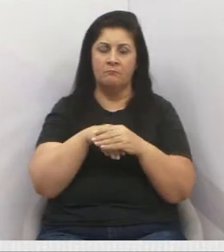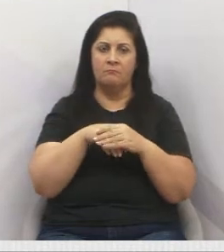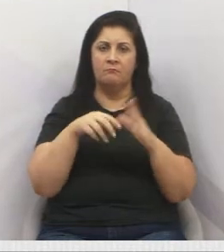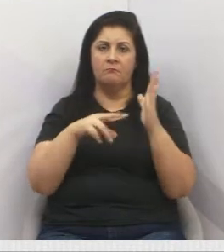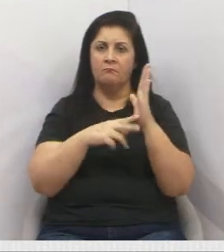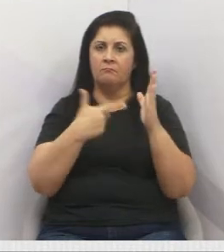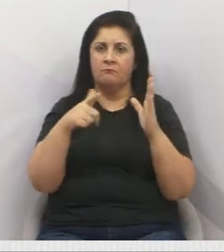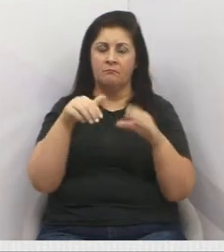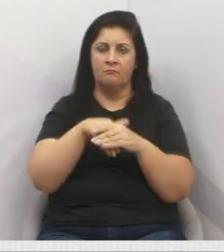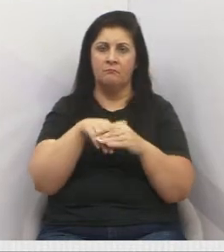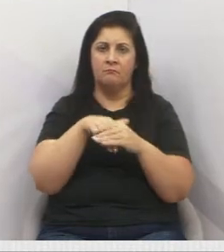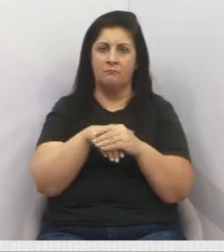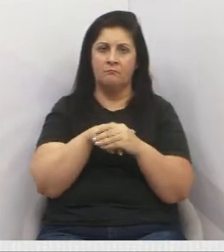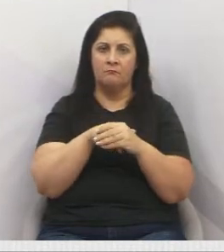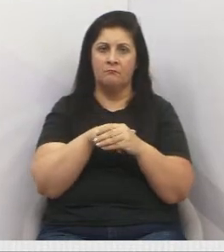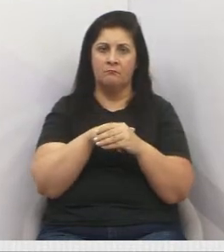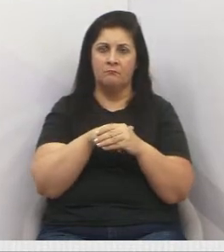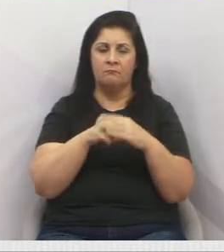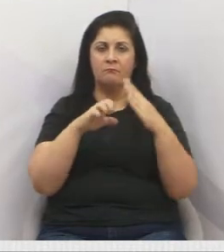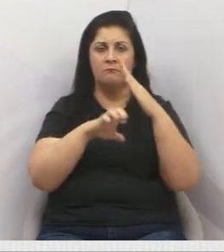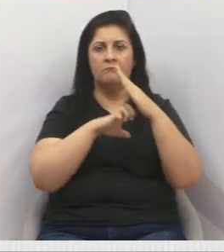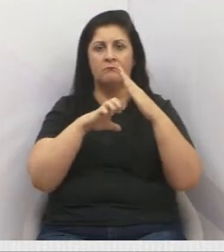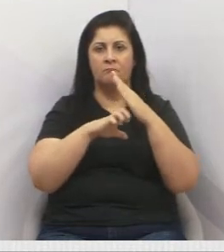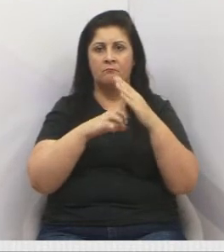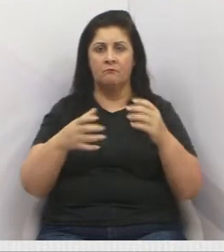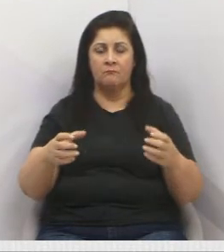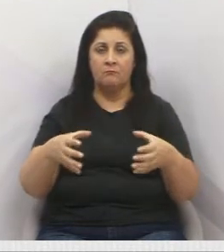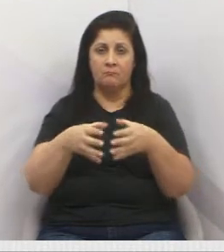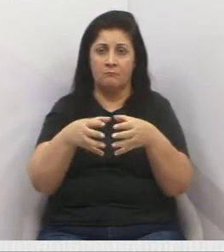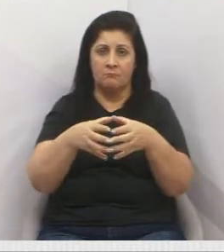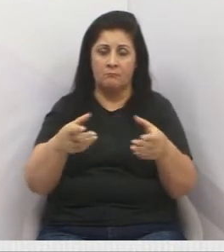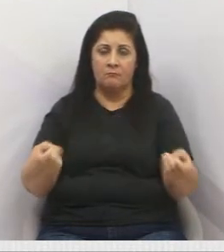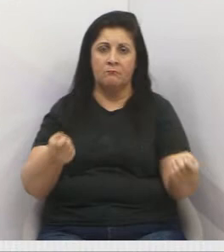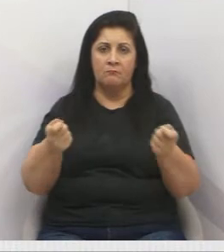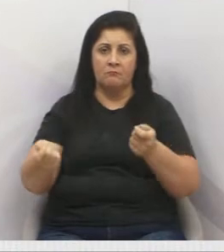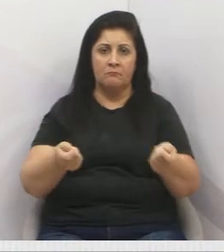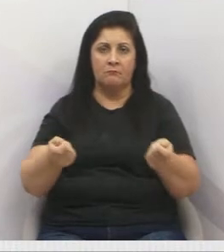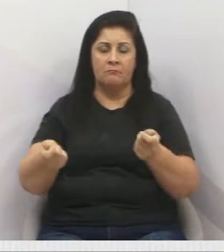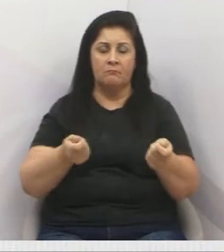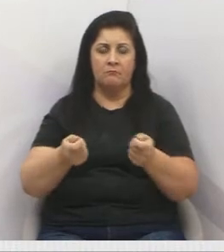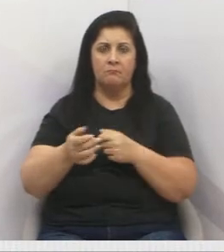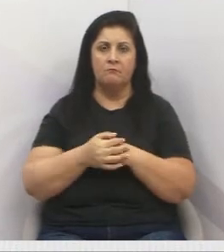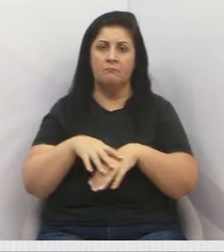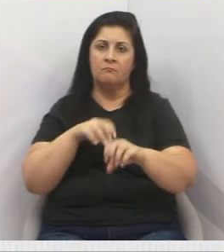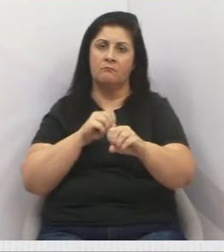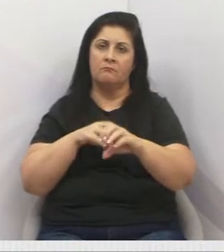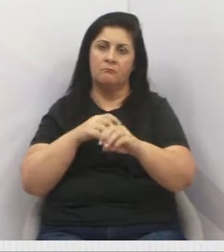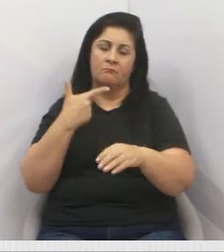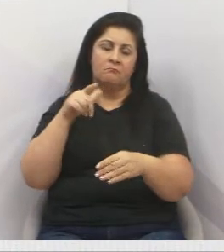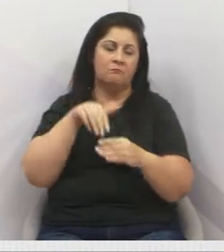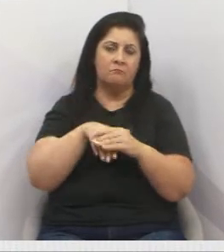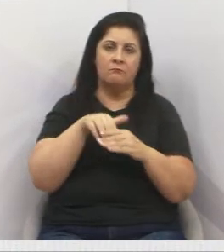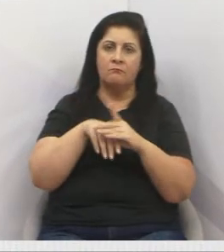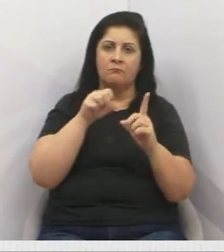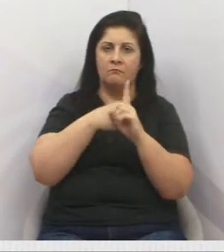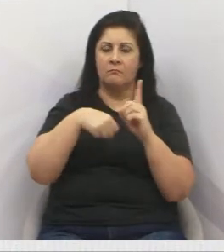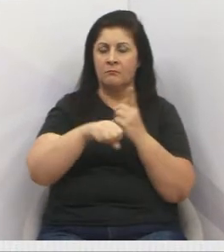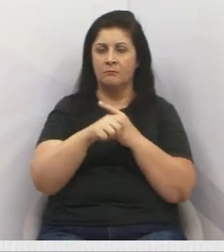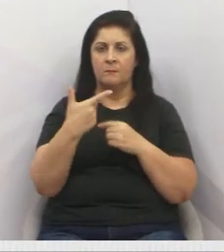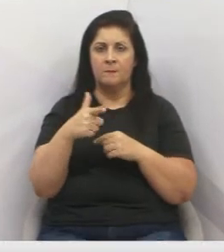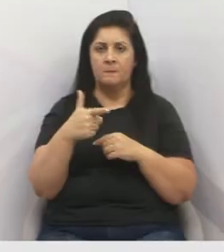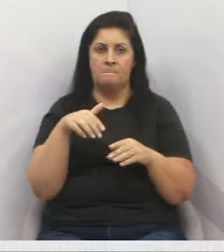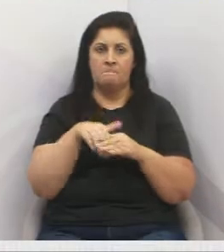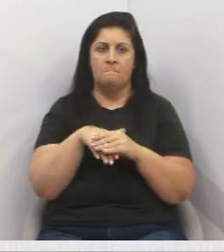empresas e entidades profissionais, empresas de mineração de Jacareí, entidades acadêmicas em branco e organização da sociedade civil em